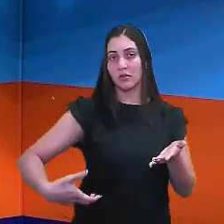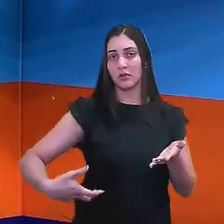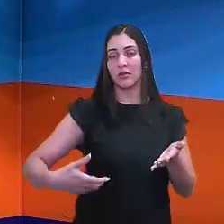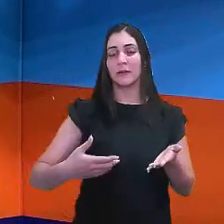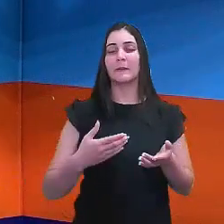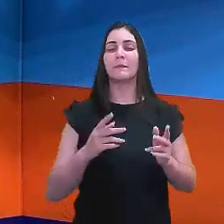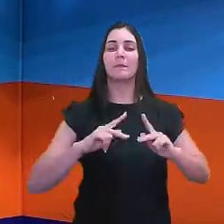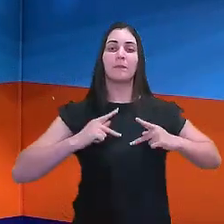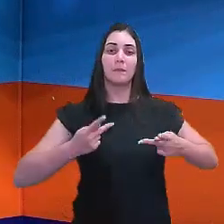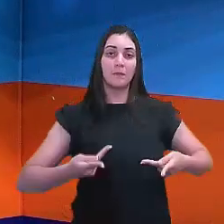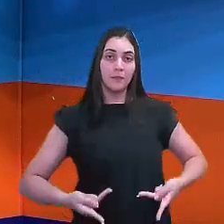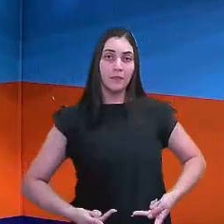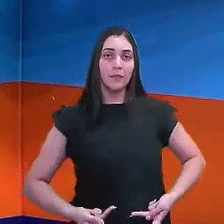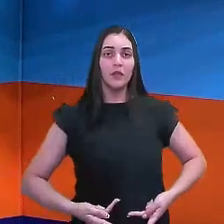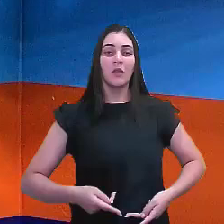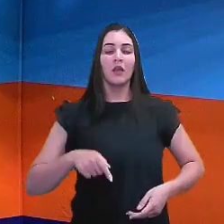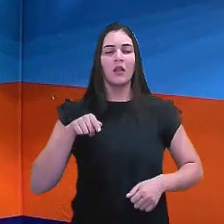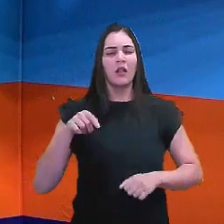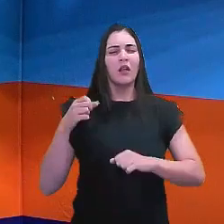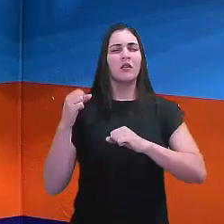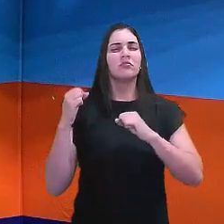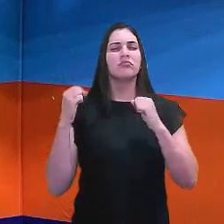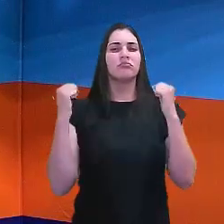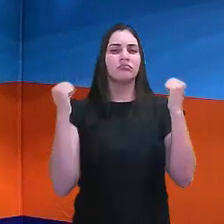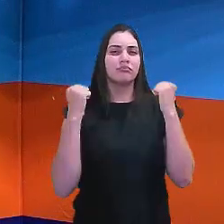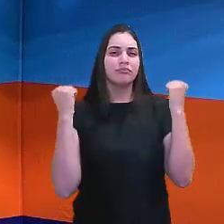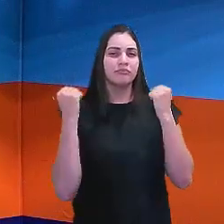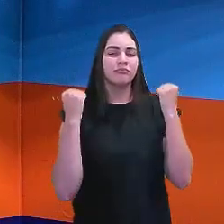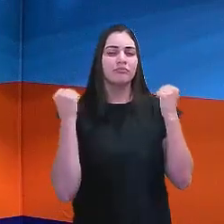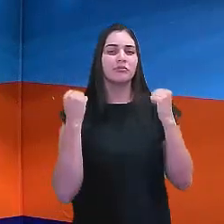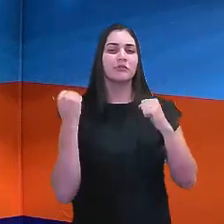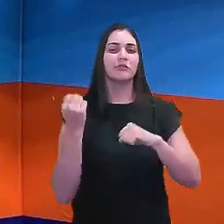indústria farmacêutica fez isso lá no meados do